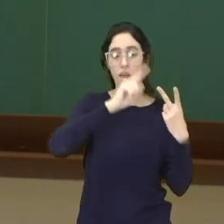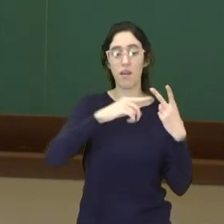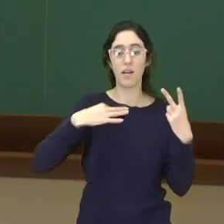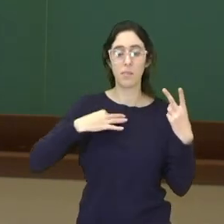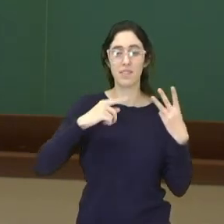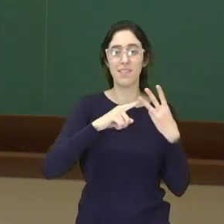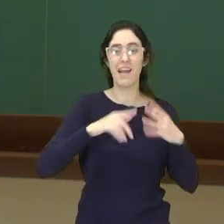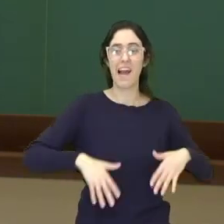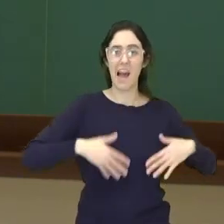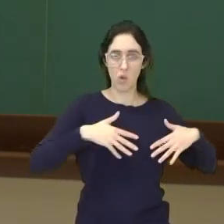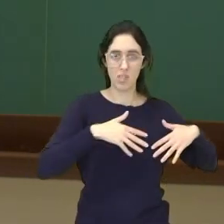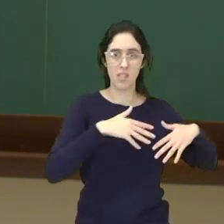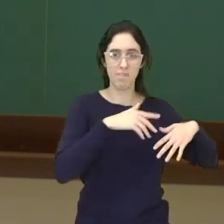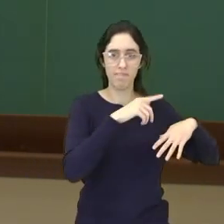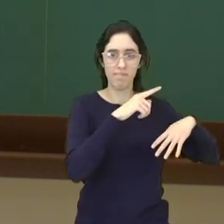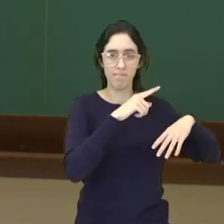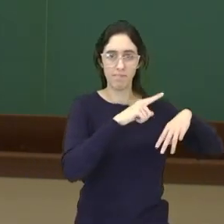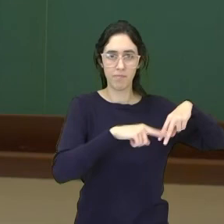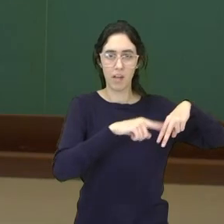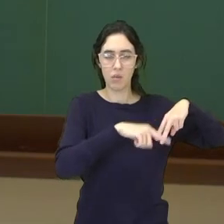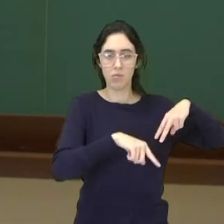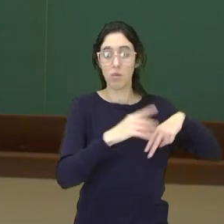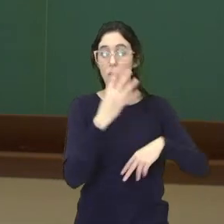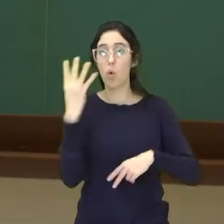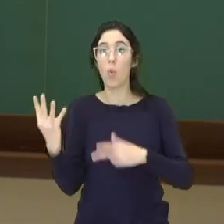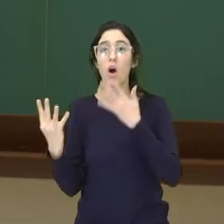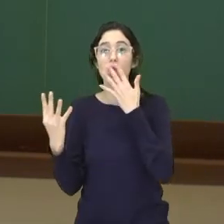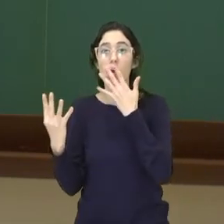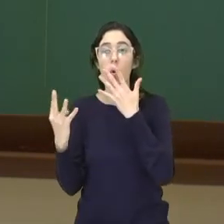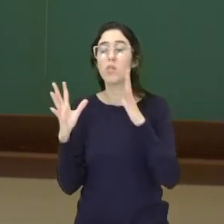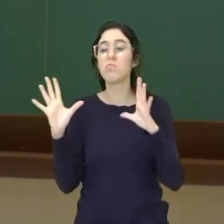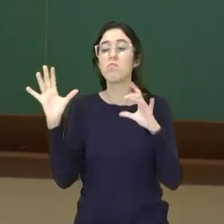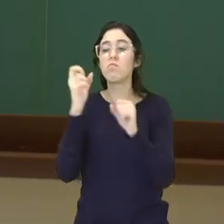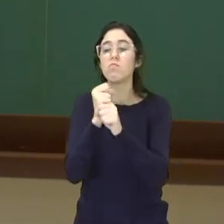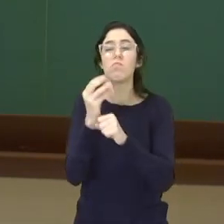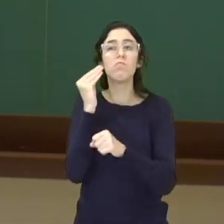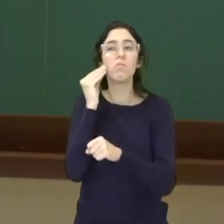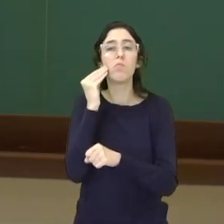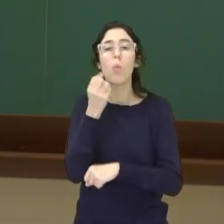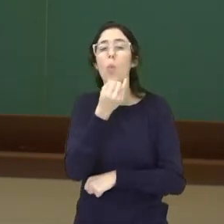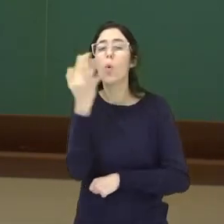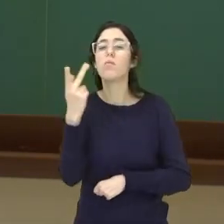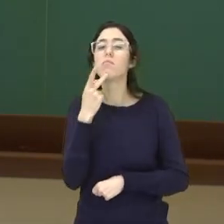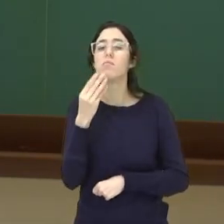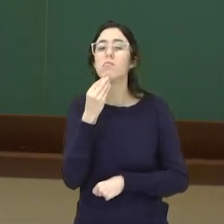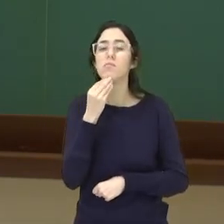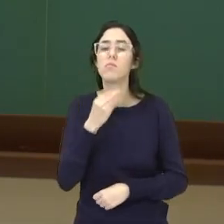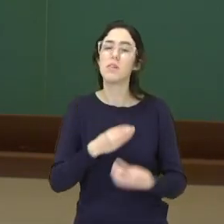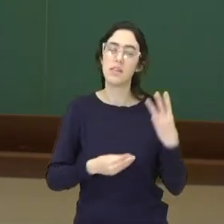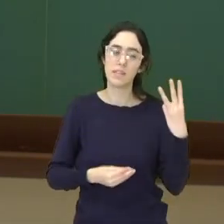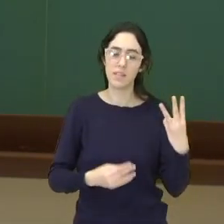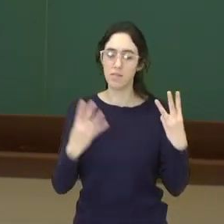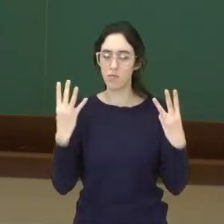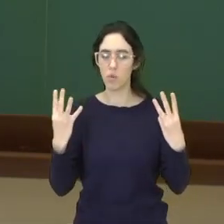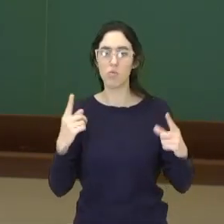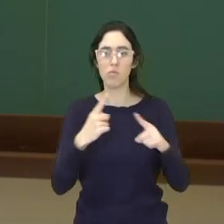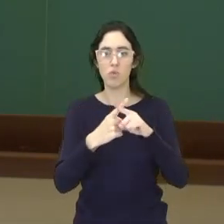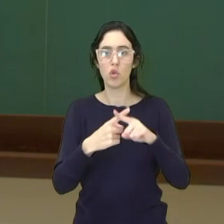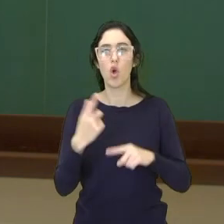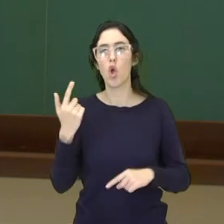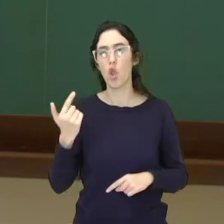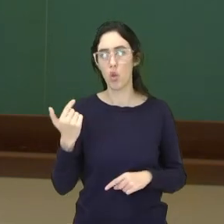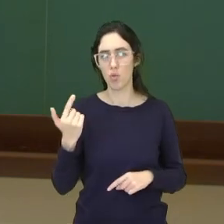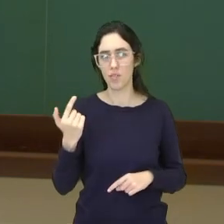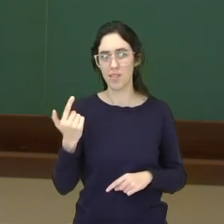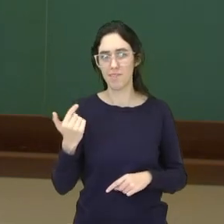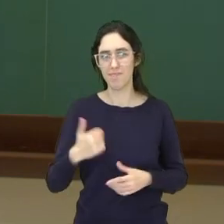princípio multiplicativo, para obter todas as composições de vestuário possível, teremos 3 vezes 4 igual a 12.